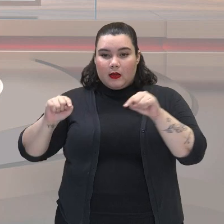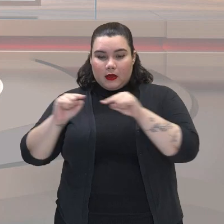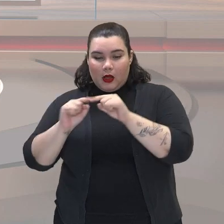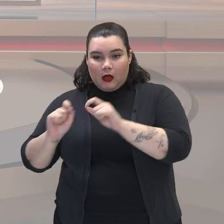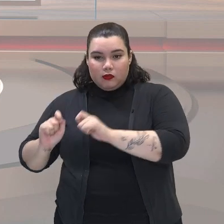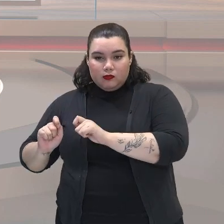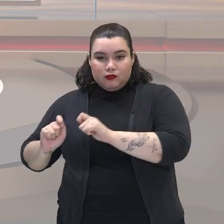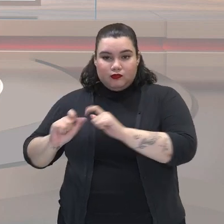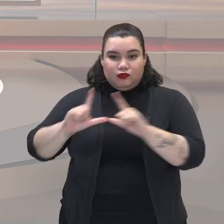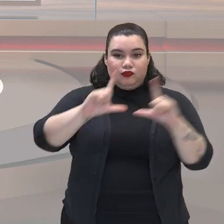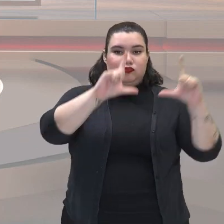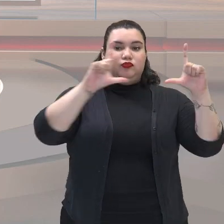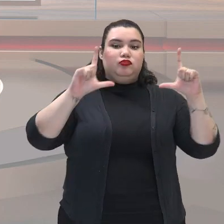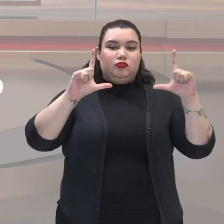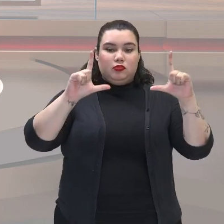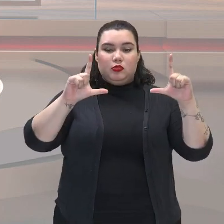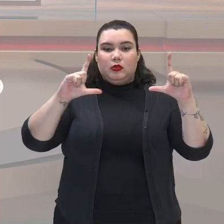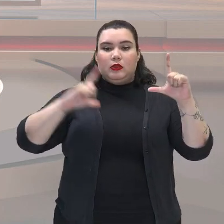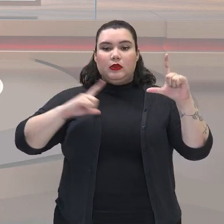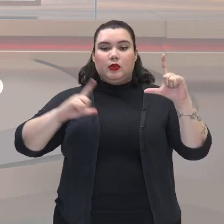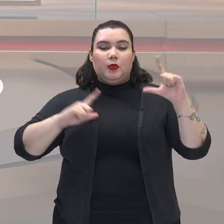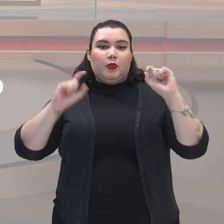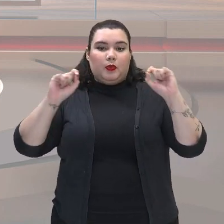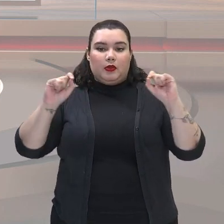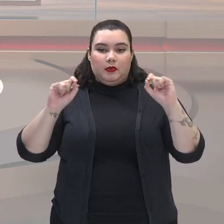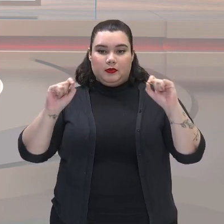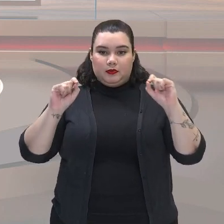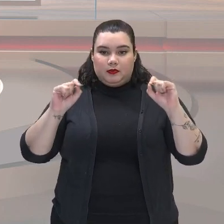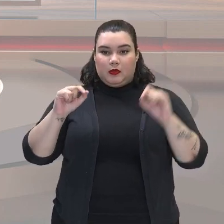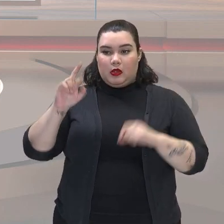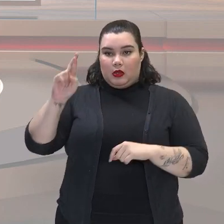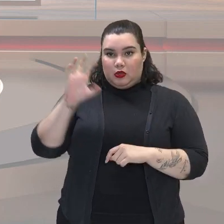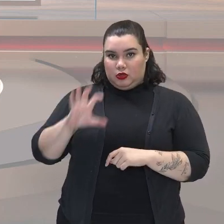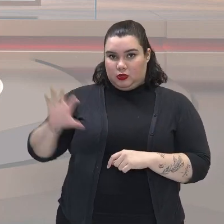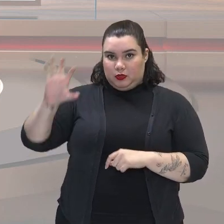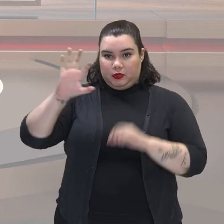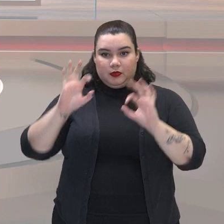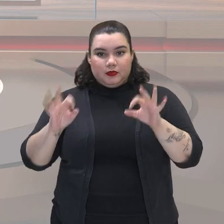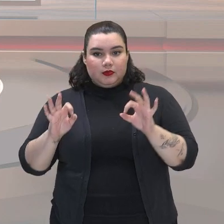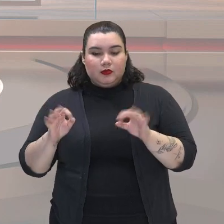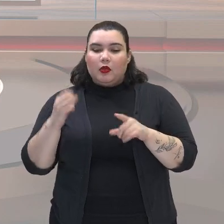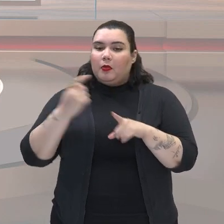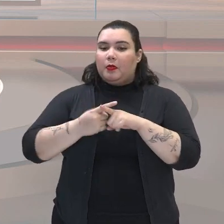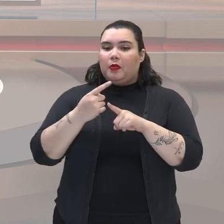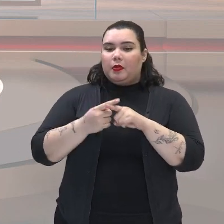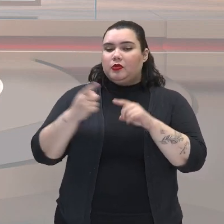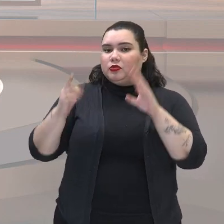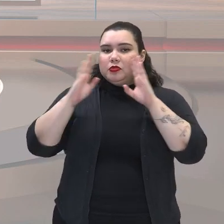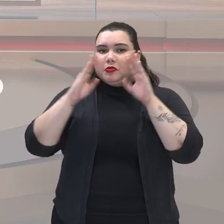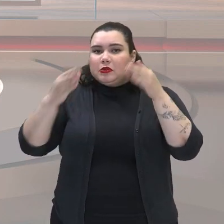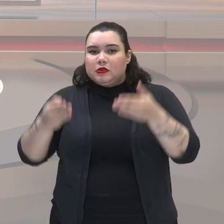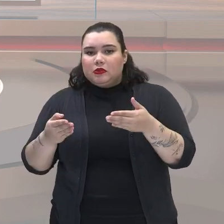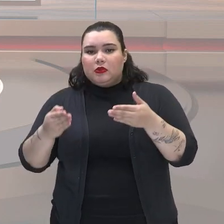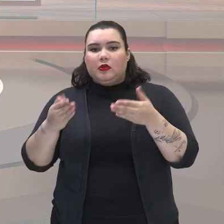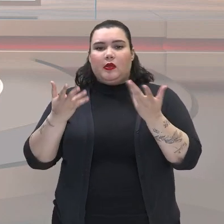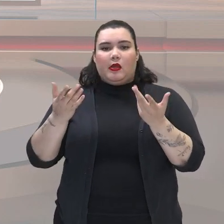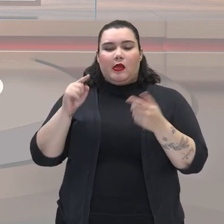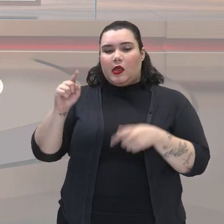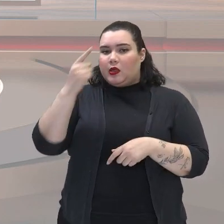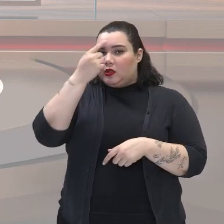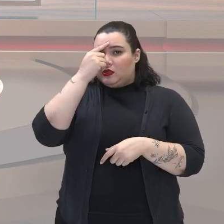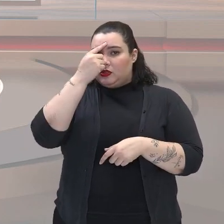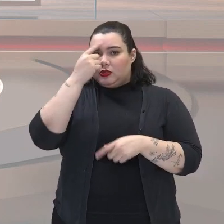para cima, temos o zoom ali, ó, dessa região, tá? E por que está ali especificamente a Índia marcada